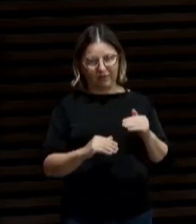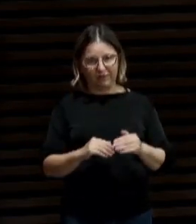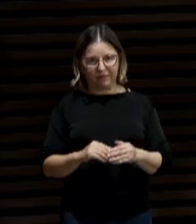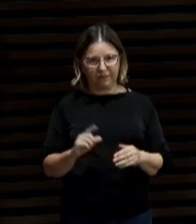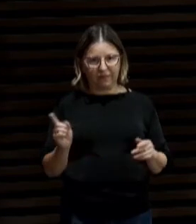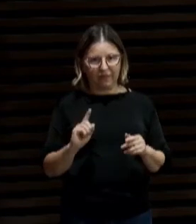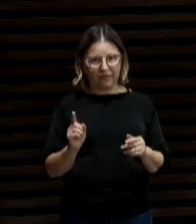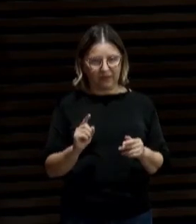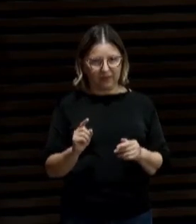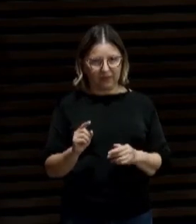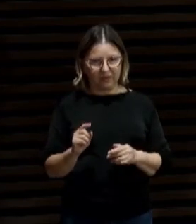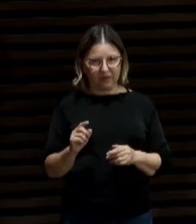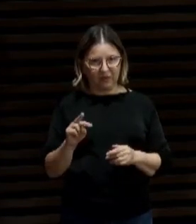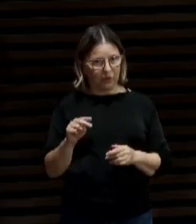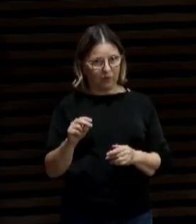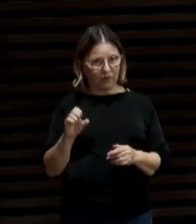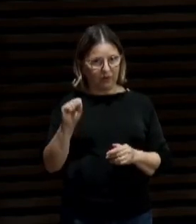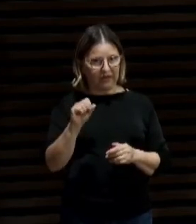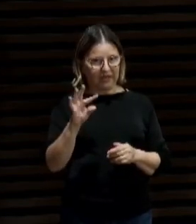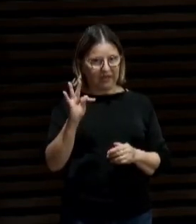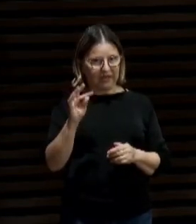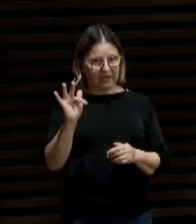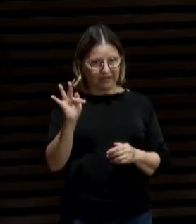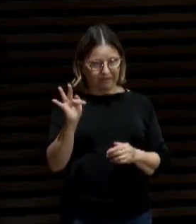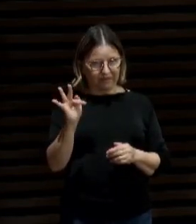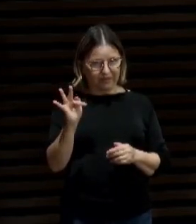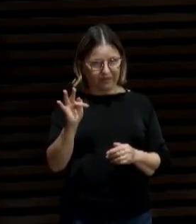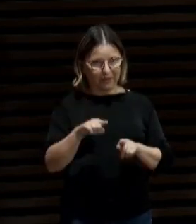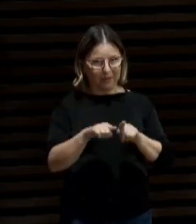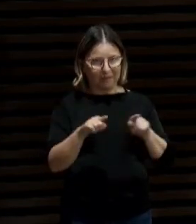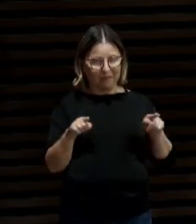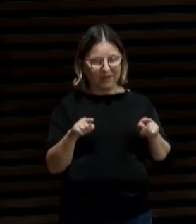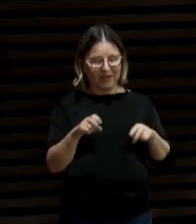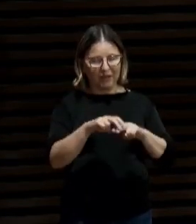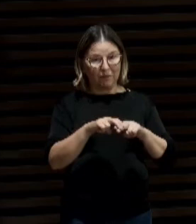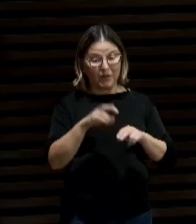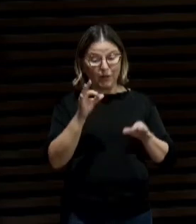Não conforme o STF, mas conforme o justo juiz.